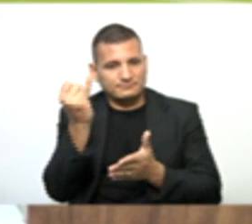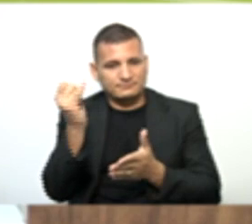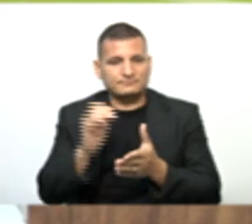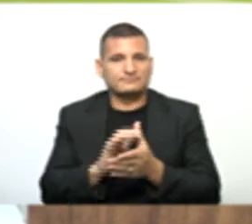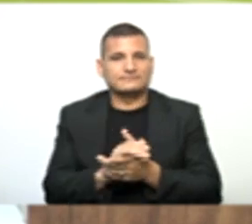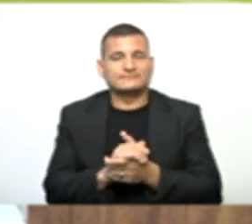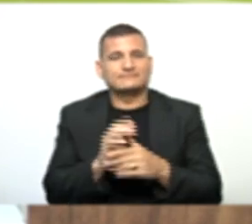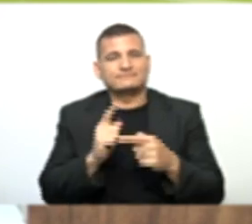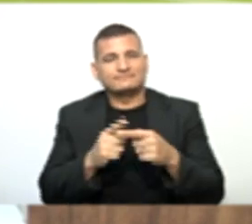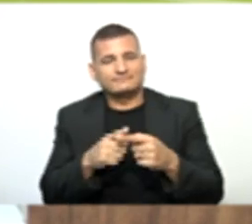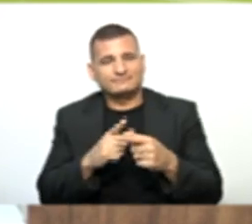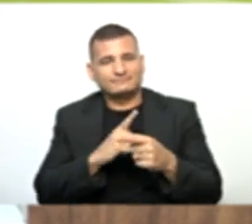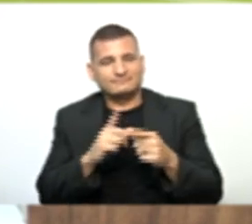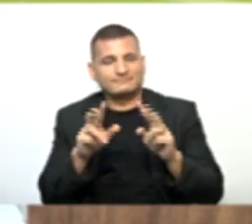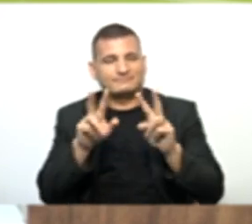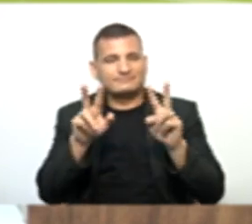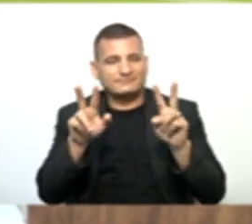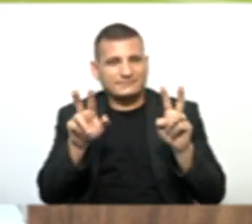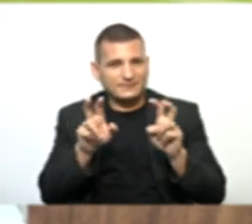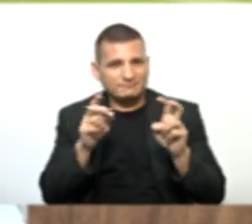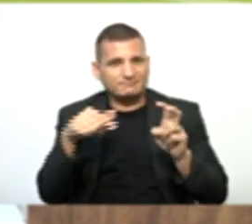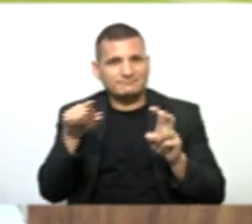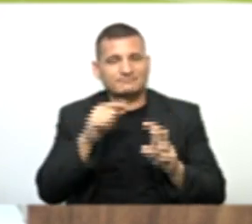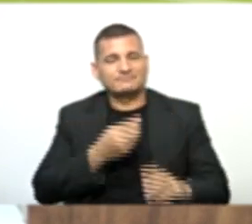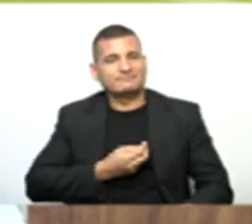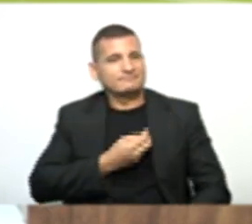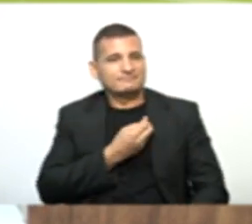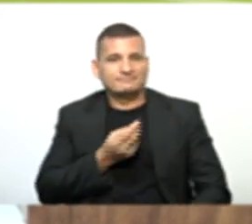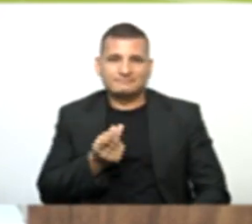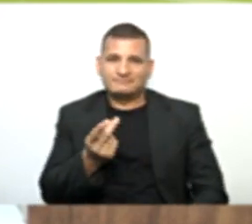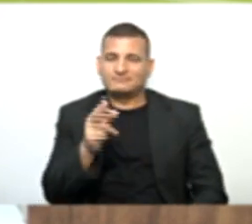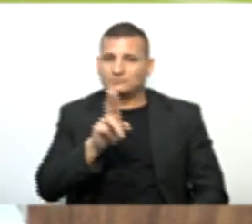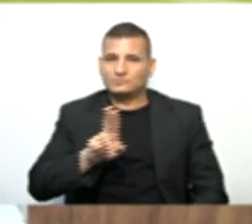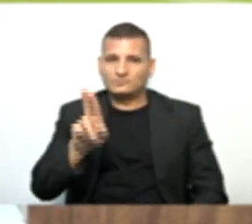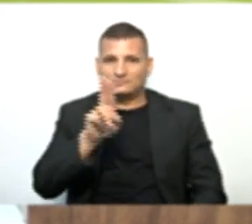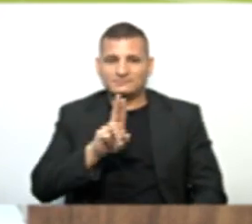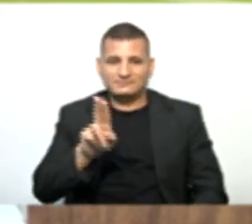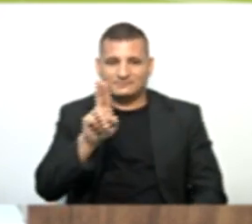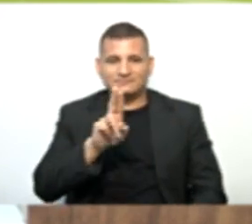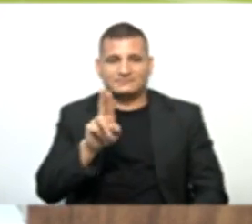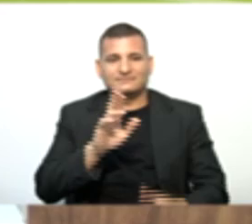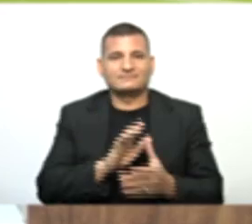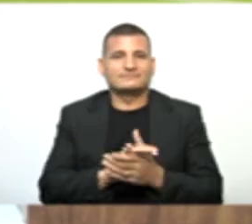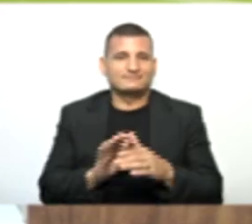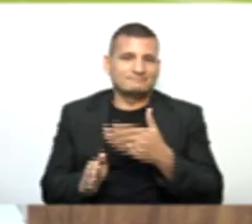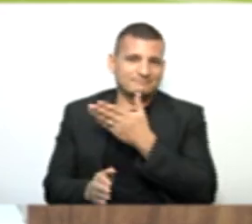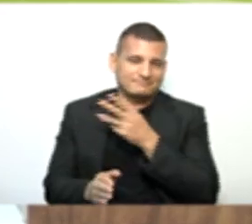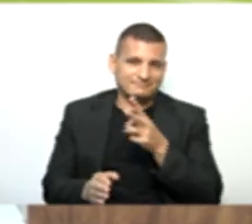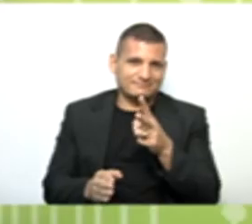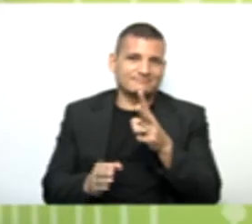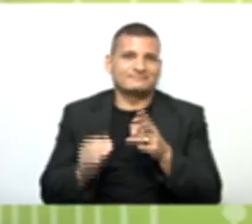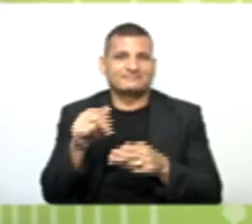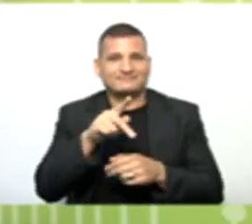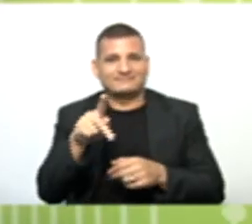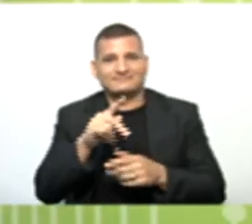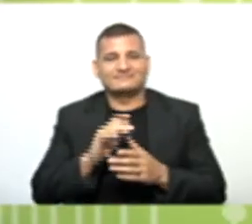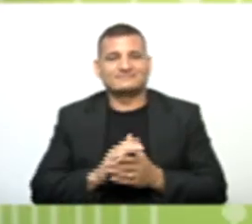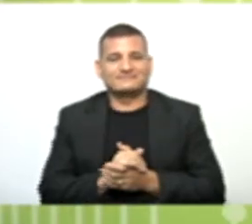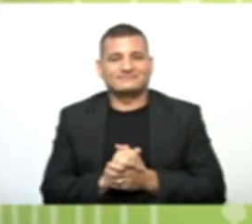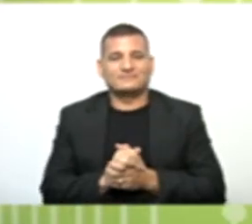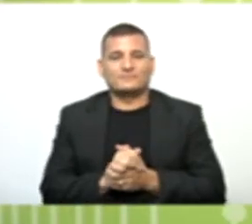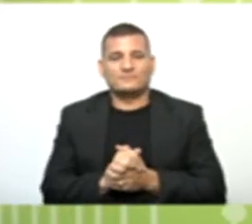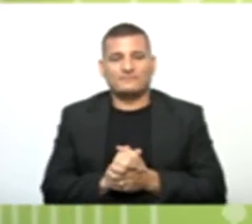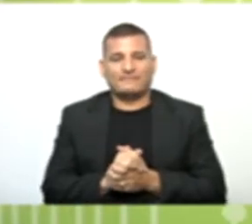trata de um assunto que vocês vão usar para a vida toda. E pode prosseguir, professor. Obrigada,